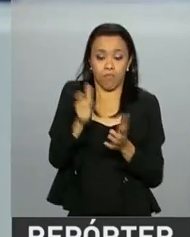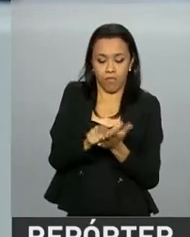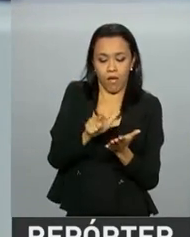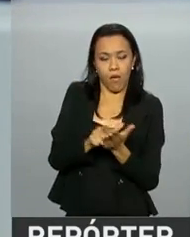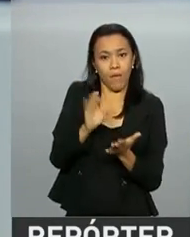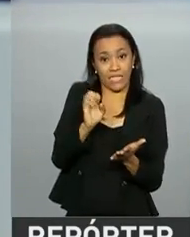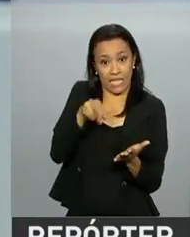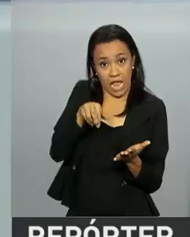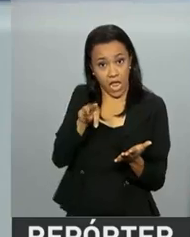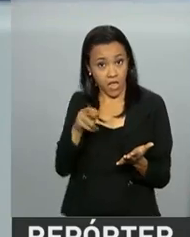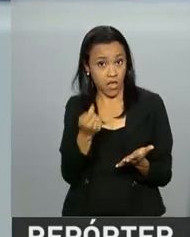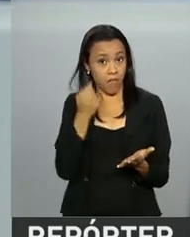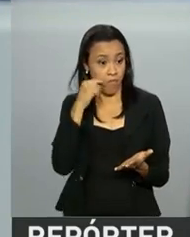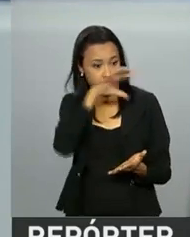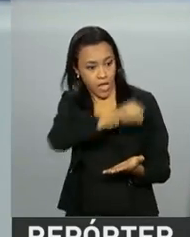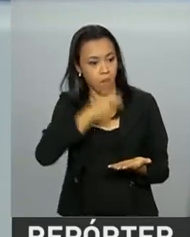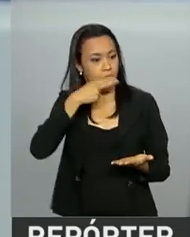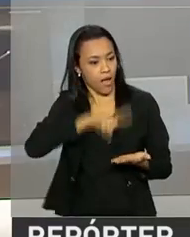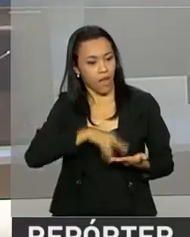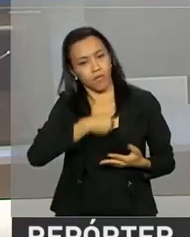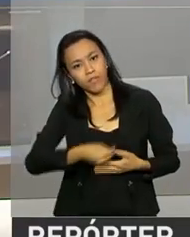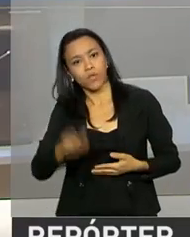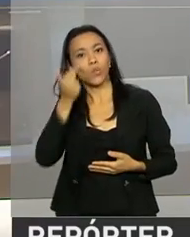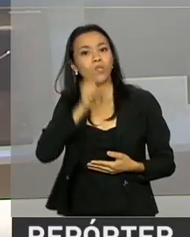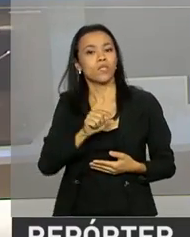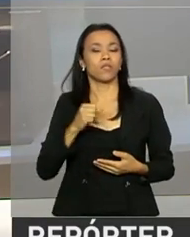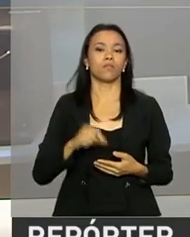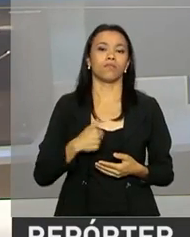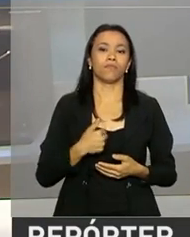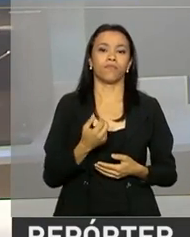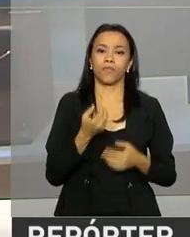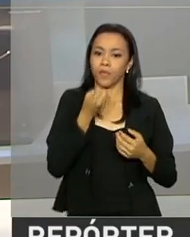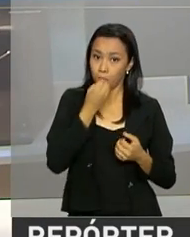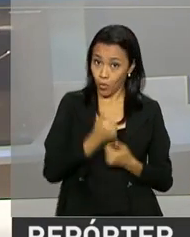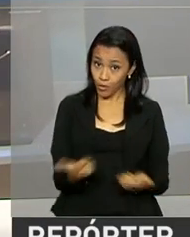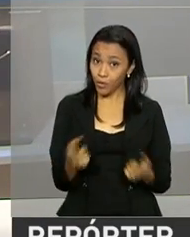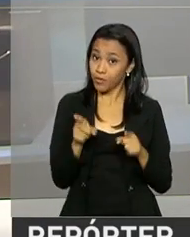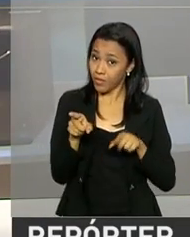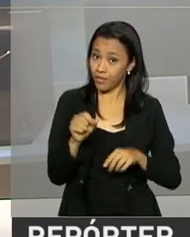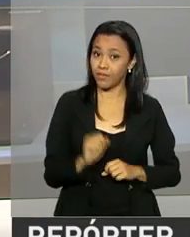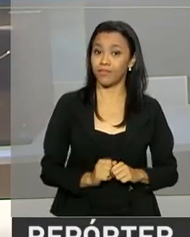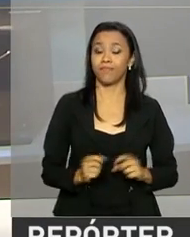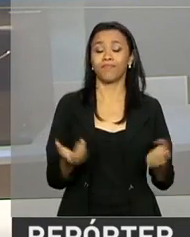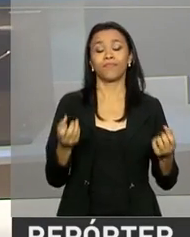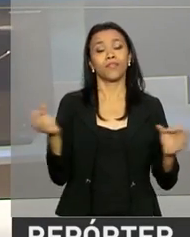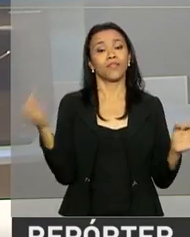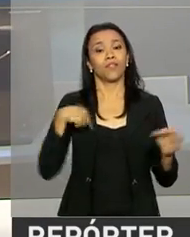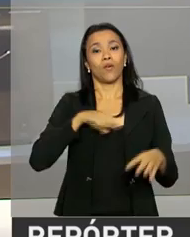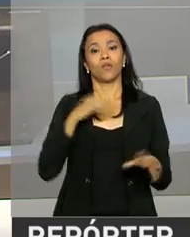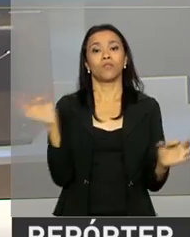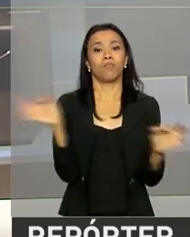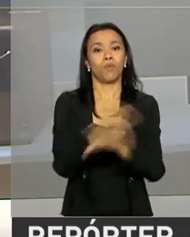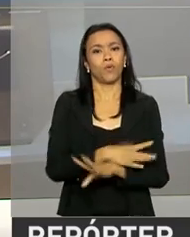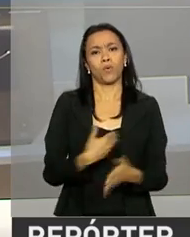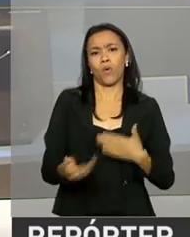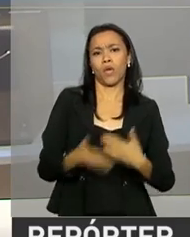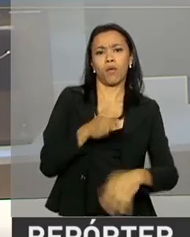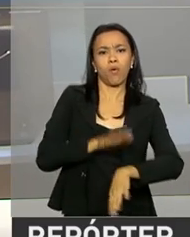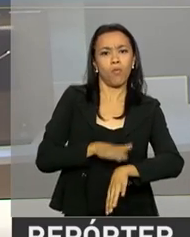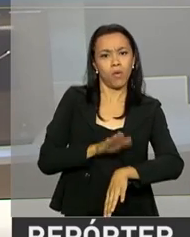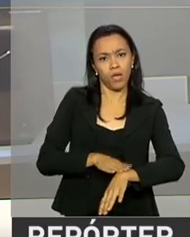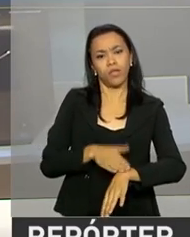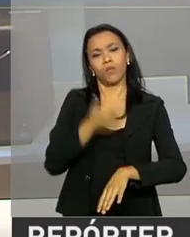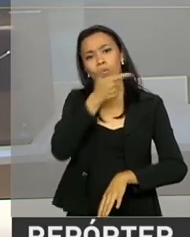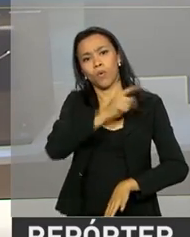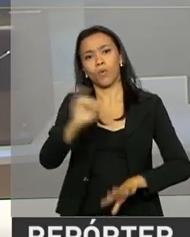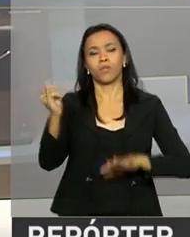ali para ver se eu consigo alguma coisa. Uma boa sorte para o Reginaldo aí. E nós ficamos por aqui. Voltamos a qualquer momento com